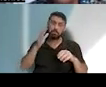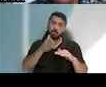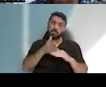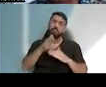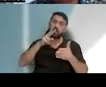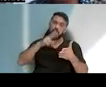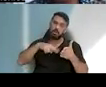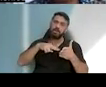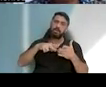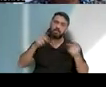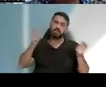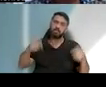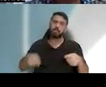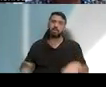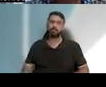depois ver.